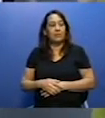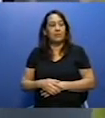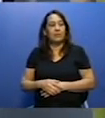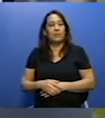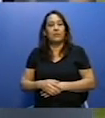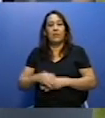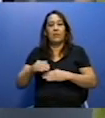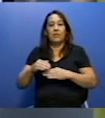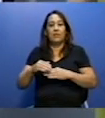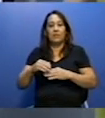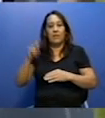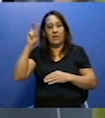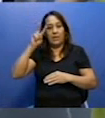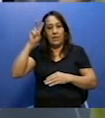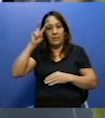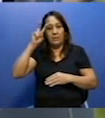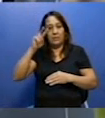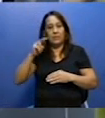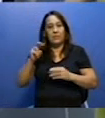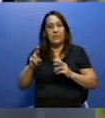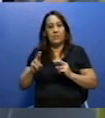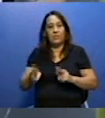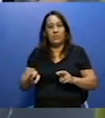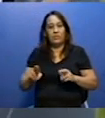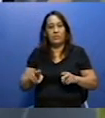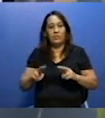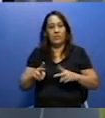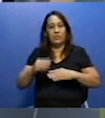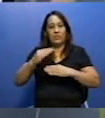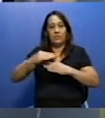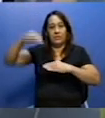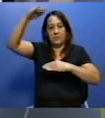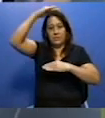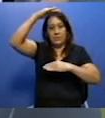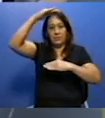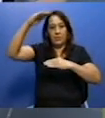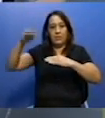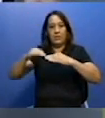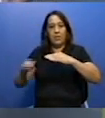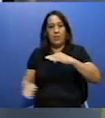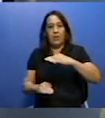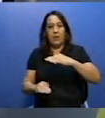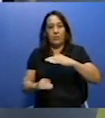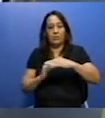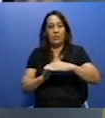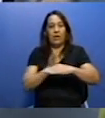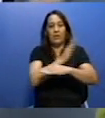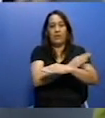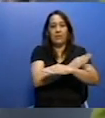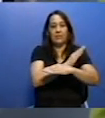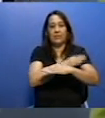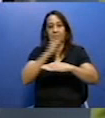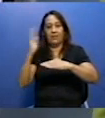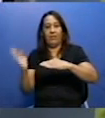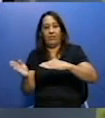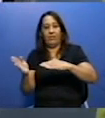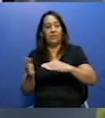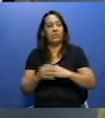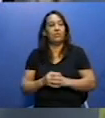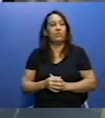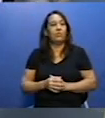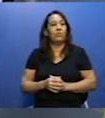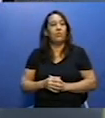cima, embaixo, atrás, na frente. Então, qual é a rua?